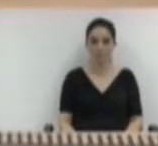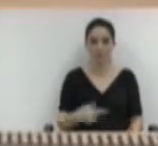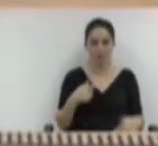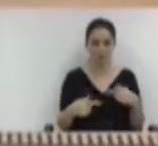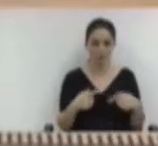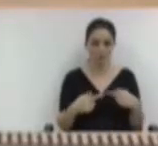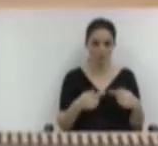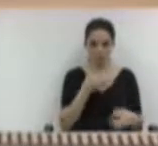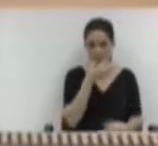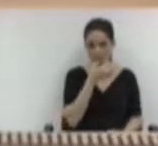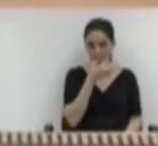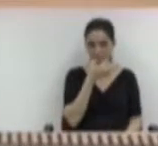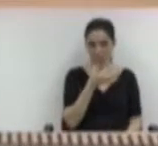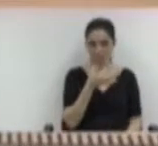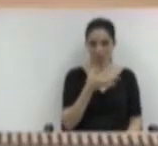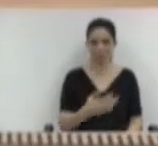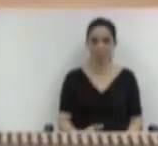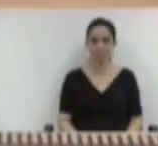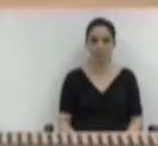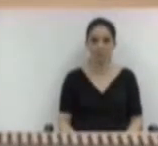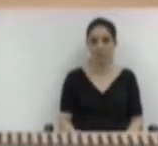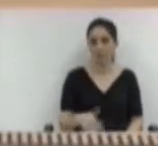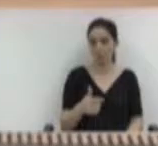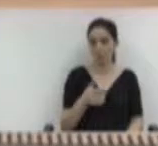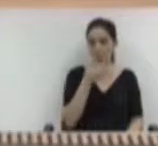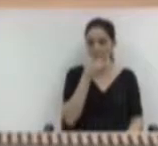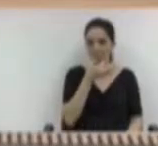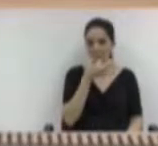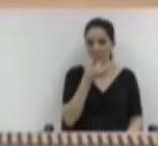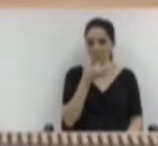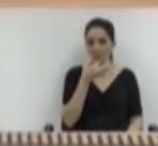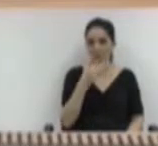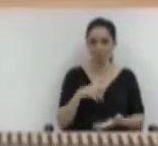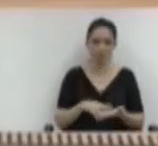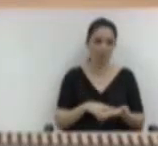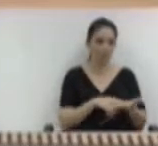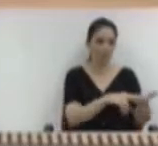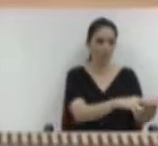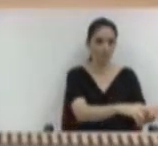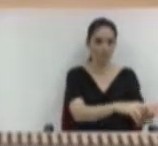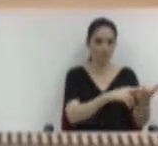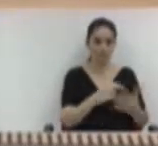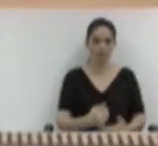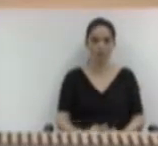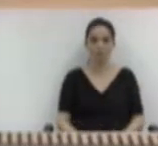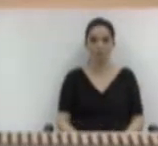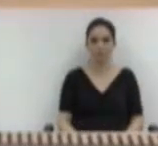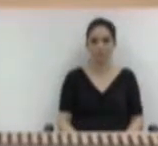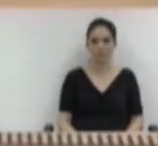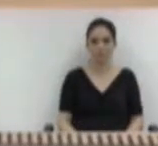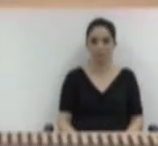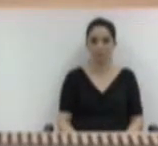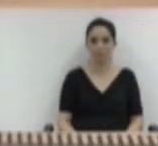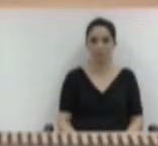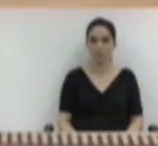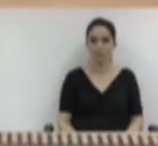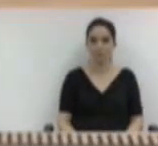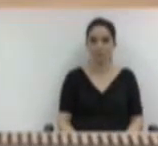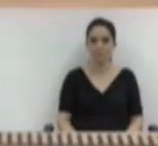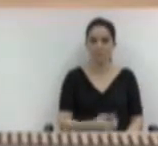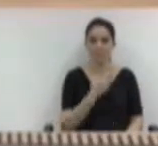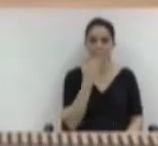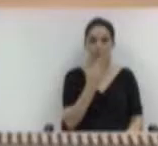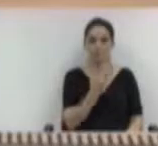924/2015 está em discussão. Não havendo quem queira, encaminhe-se ao prefeito. Requerimento